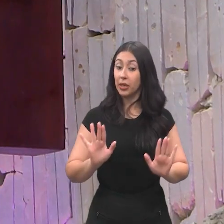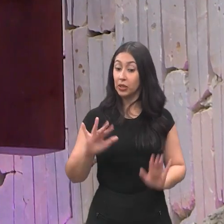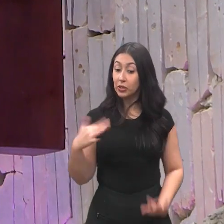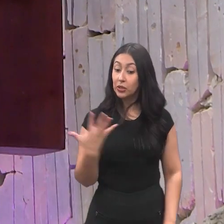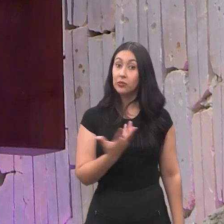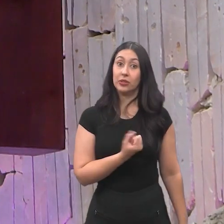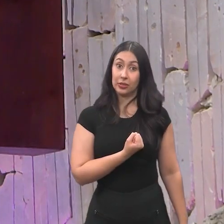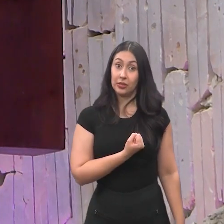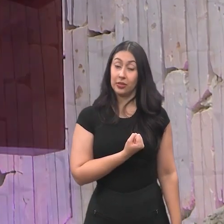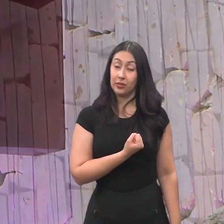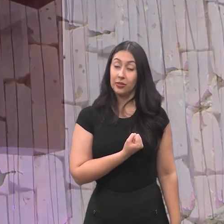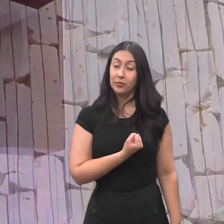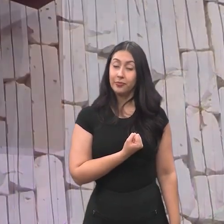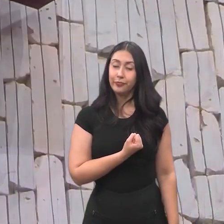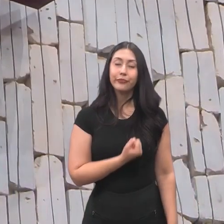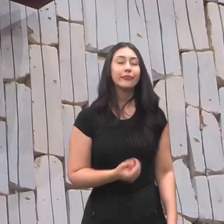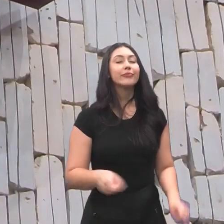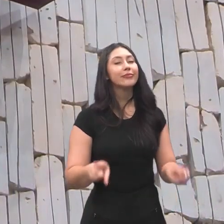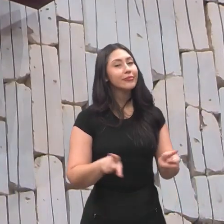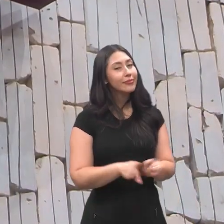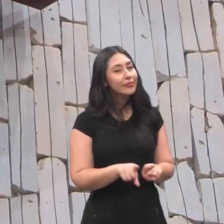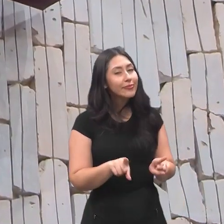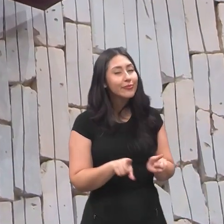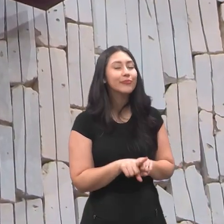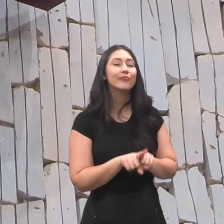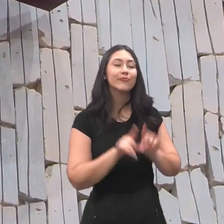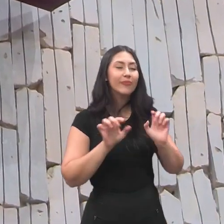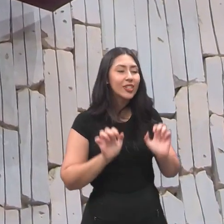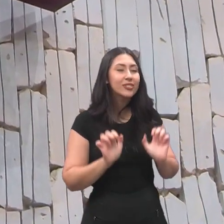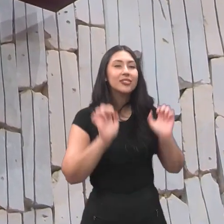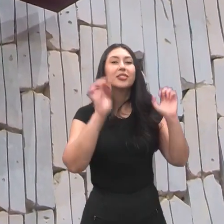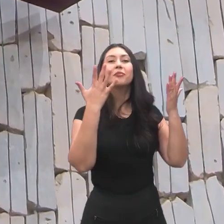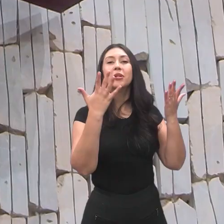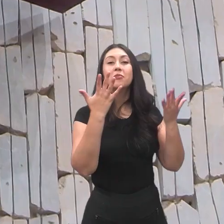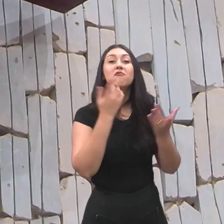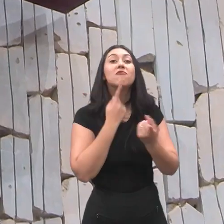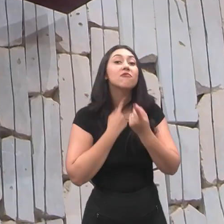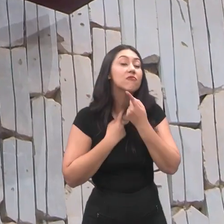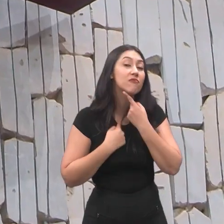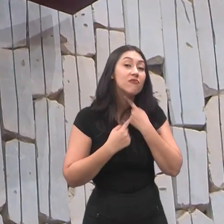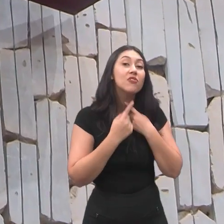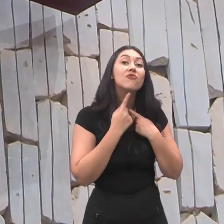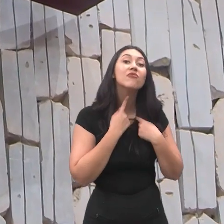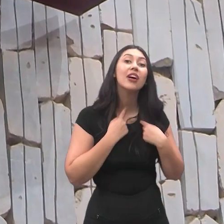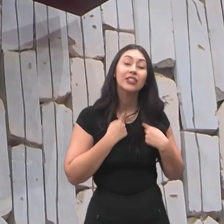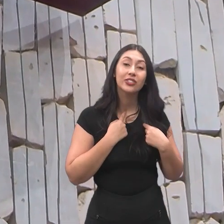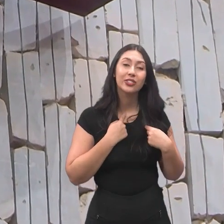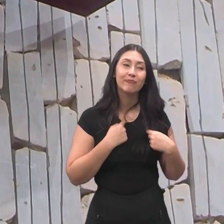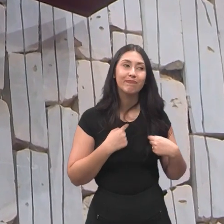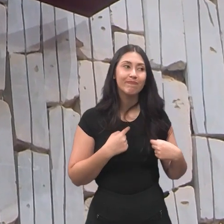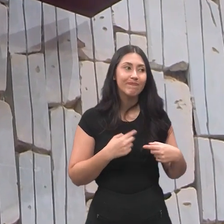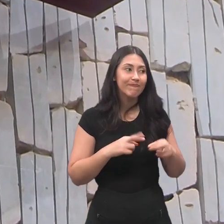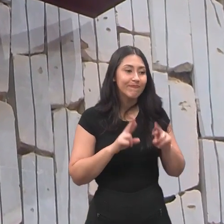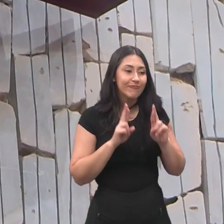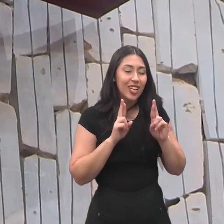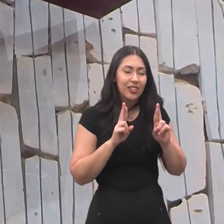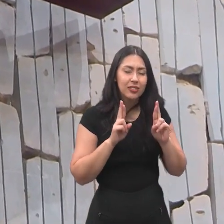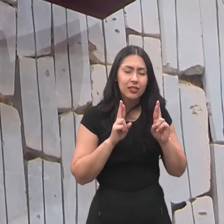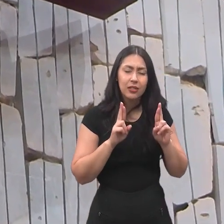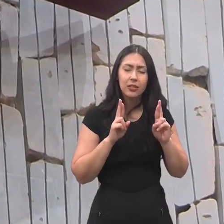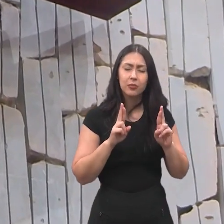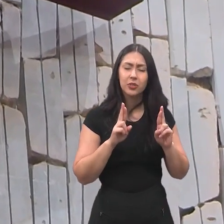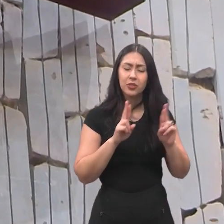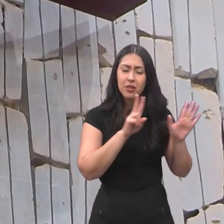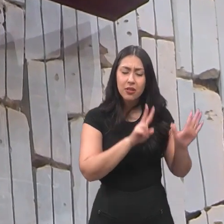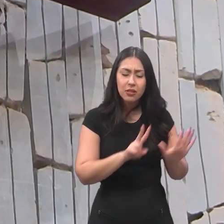da nossa salvação, mas nós celebramos também o nosso desejo e esperamos, não é? Aquela